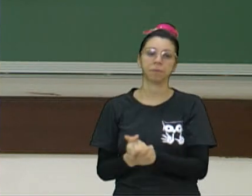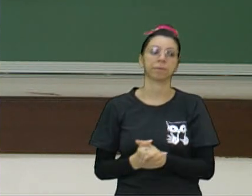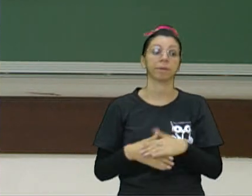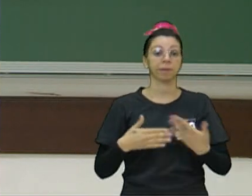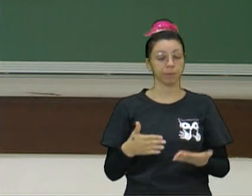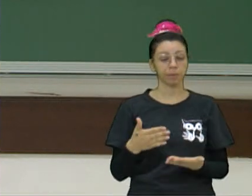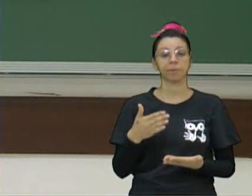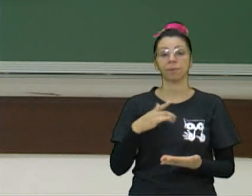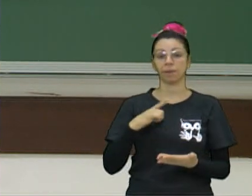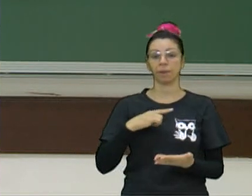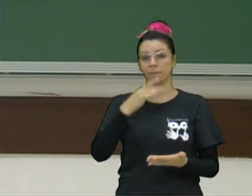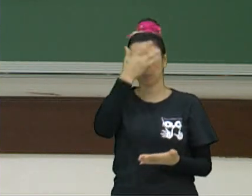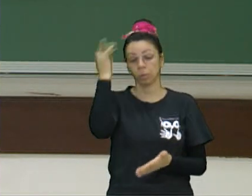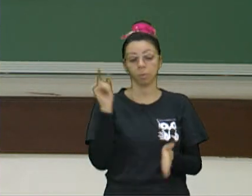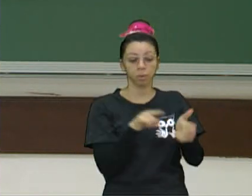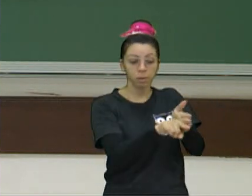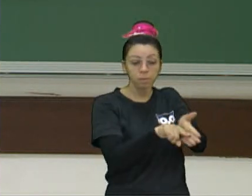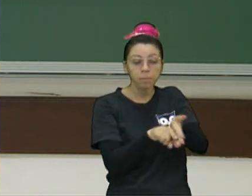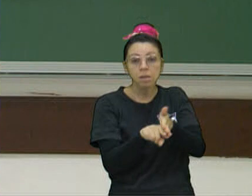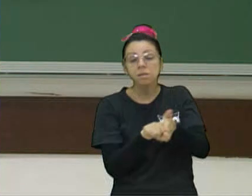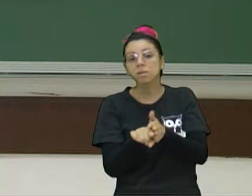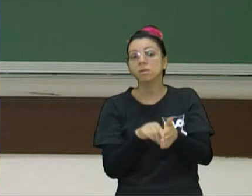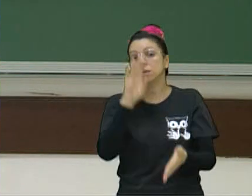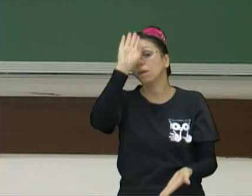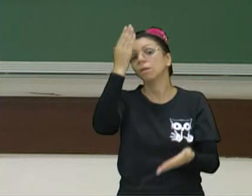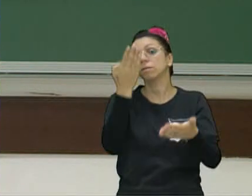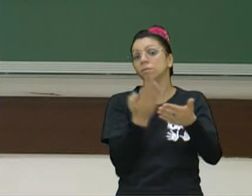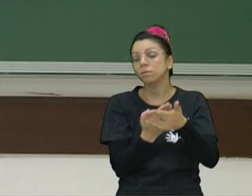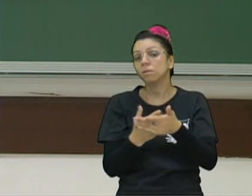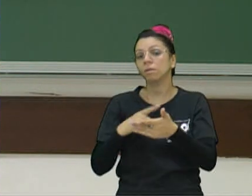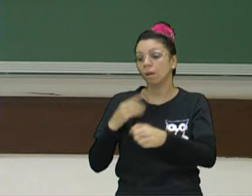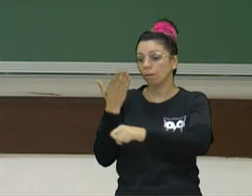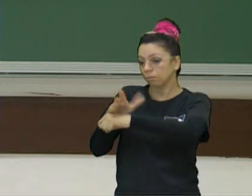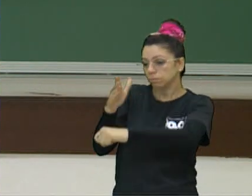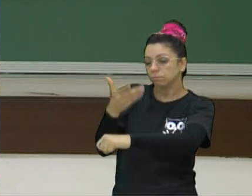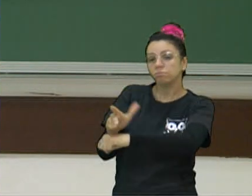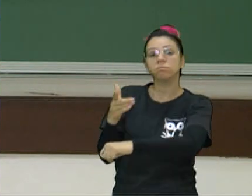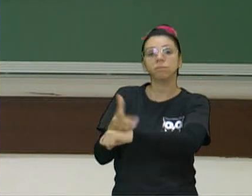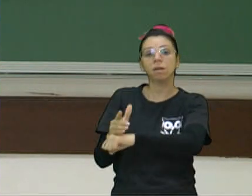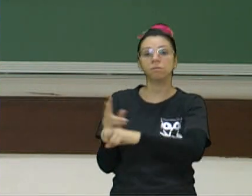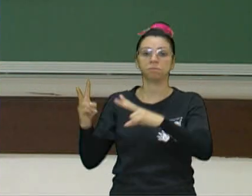através da prática do Taekwondo, né, que a Coreia do Sul